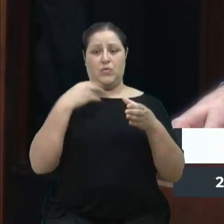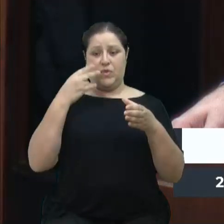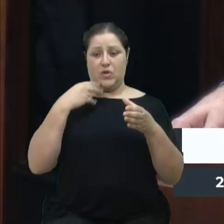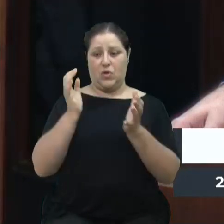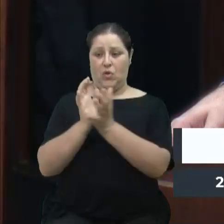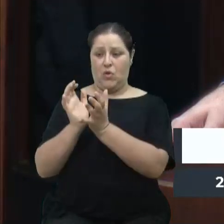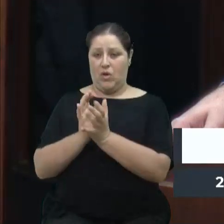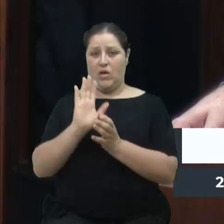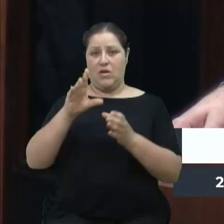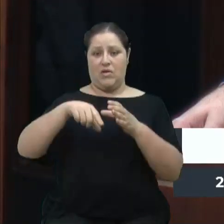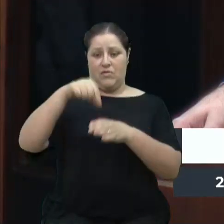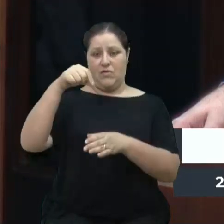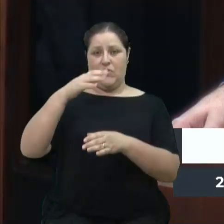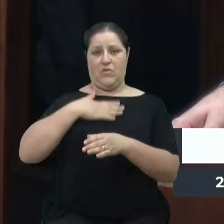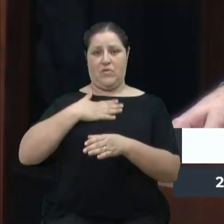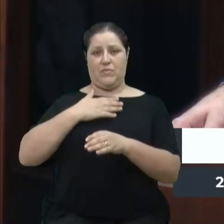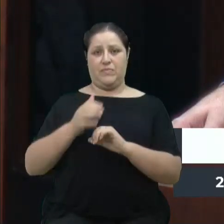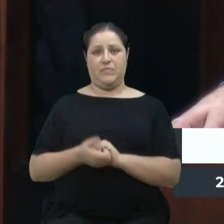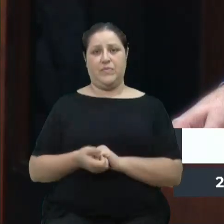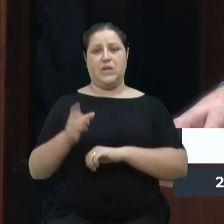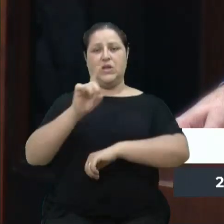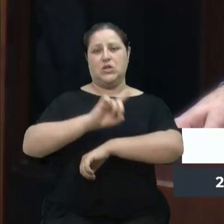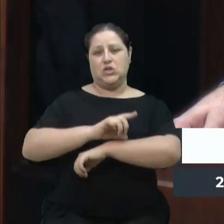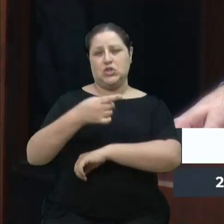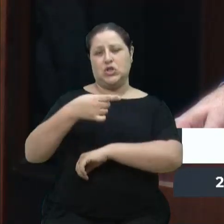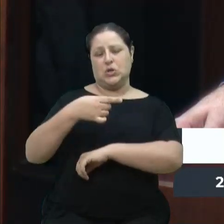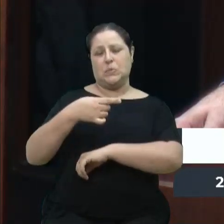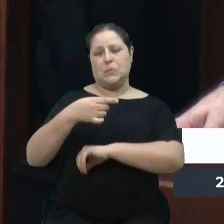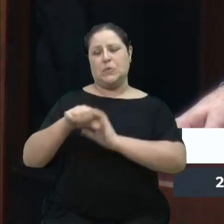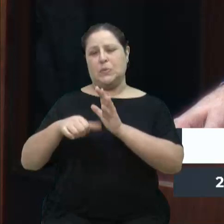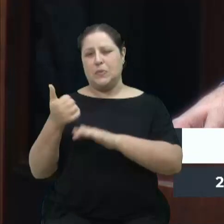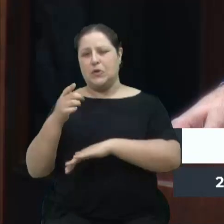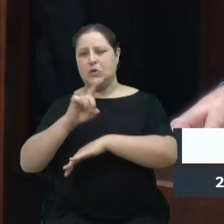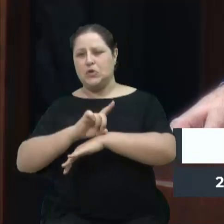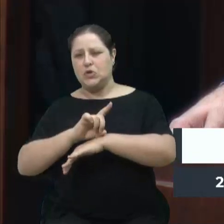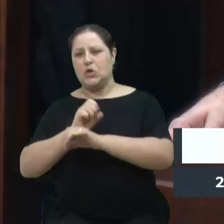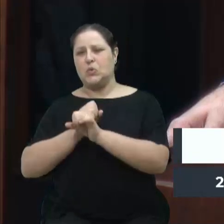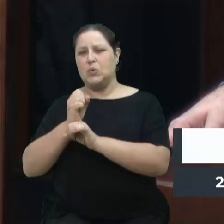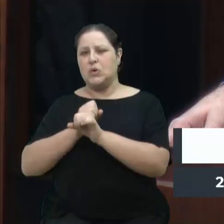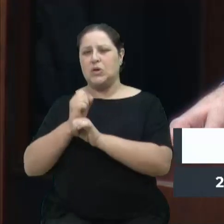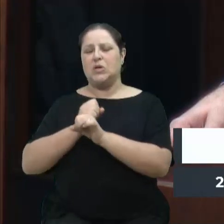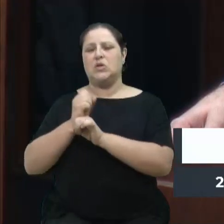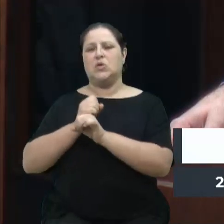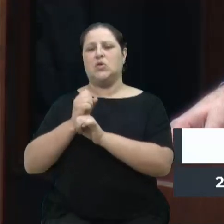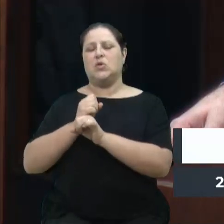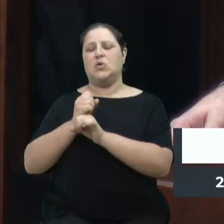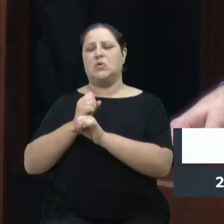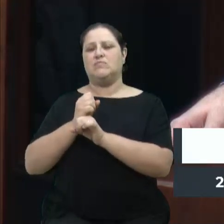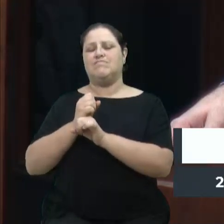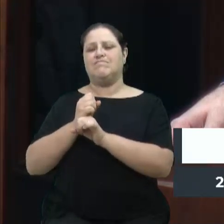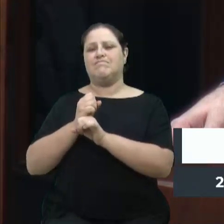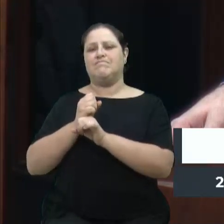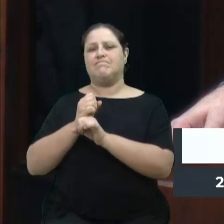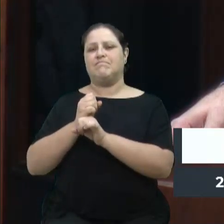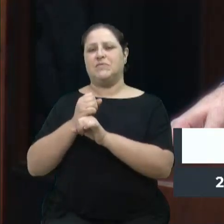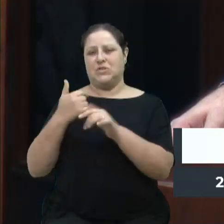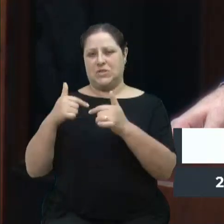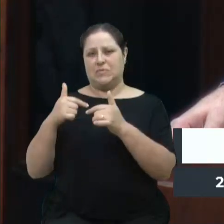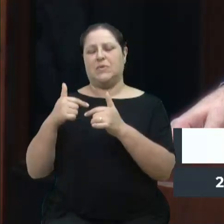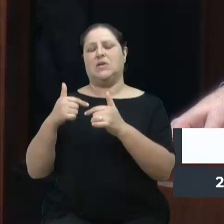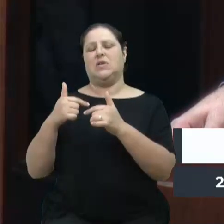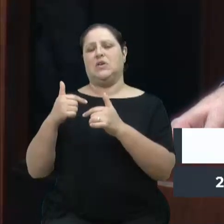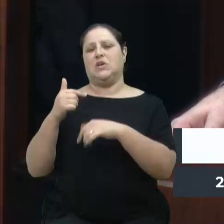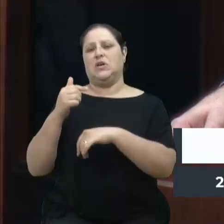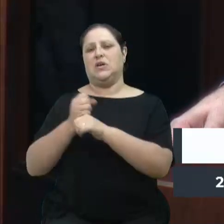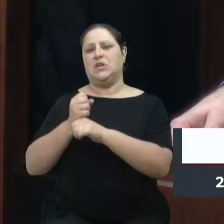quando fui eleito no primeiro dia útil, provavelmente, do ano de 2022, quando a imprensa me